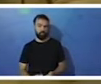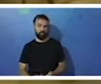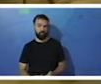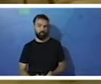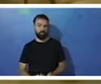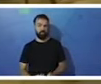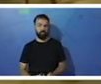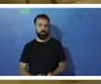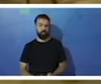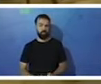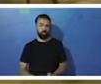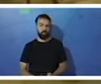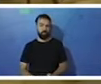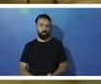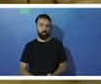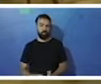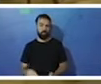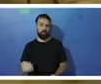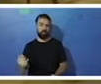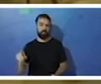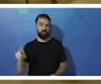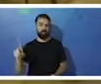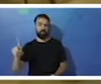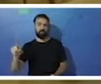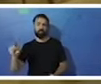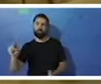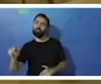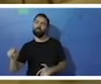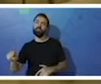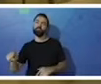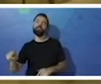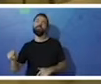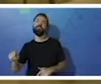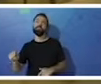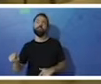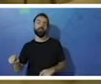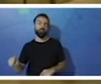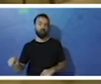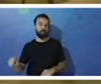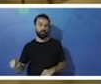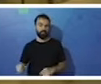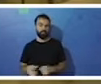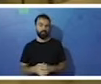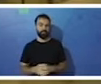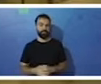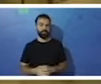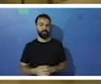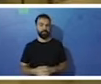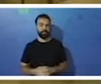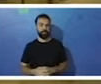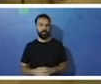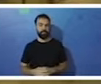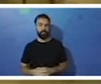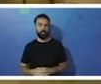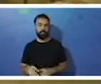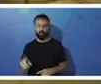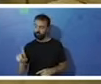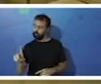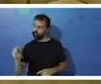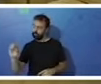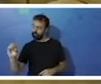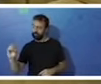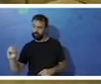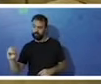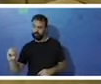10, 20, 30, 40, 50, 60, tá vendo? 70, 80, 90, 100, 110,